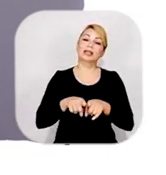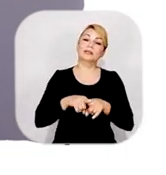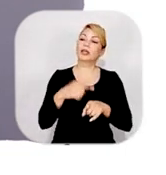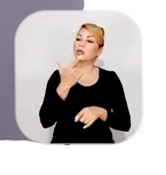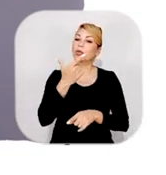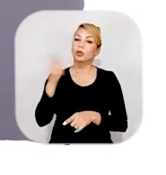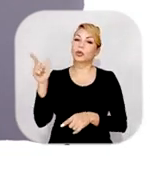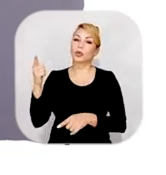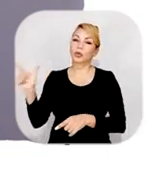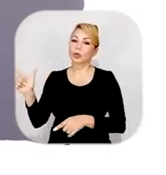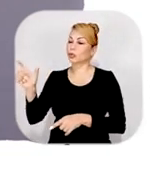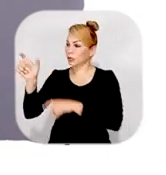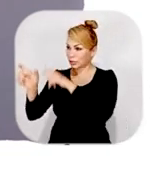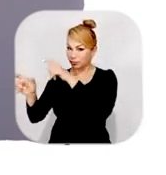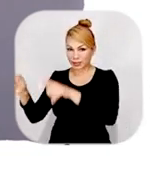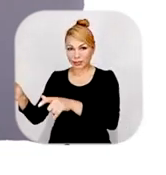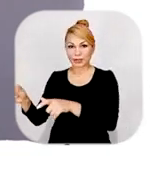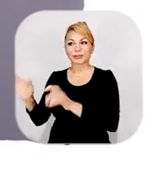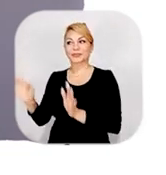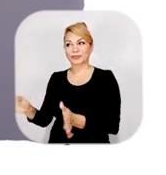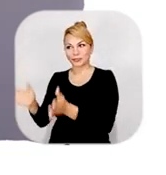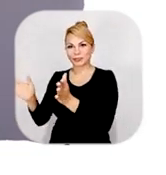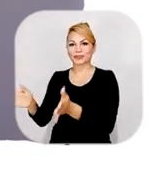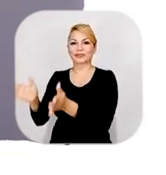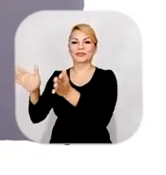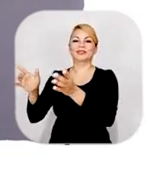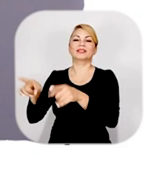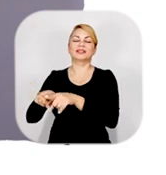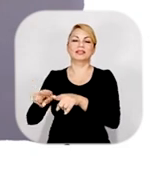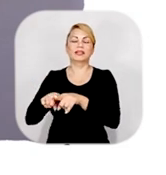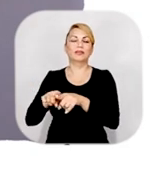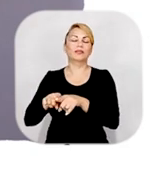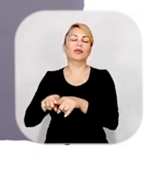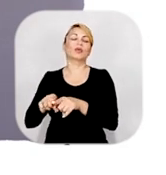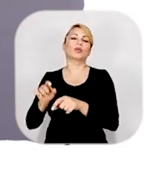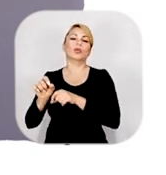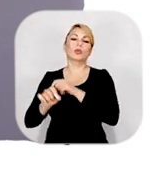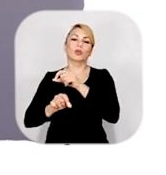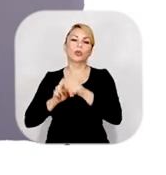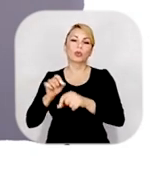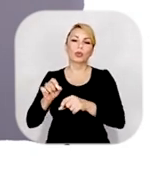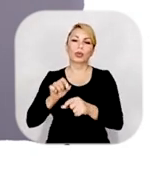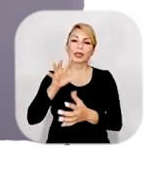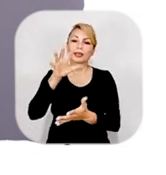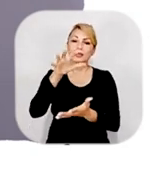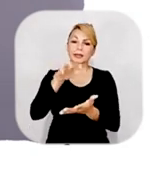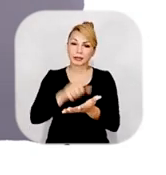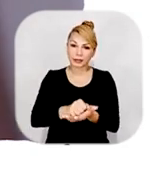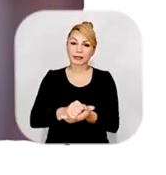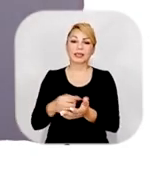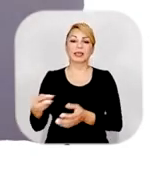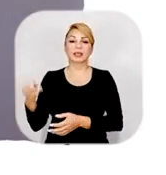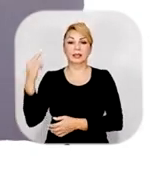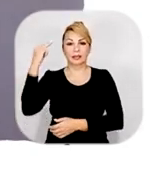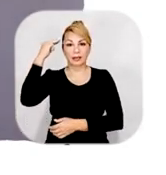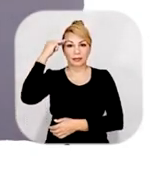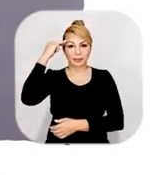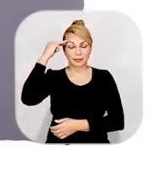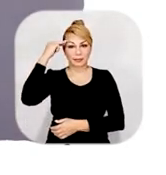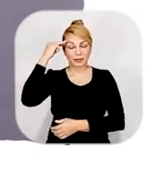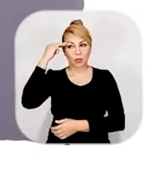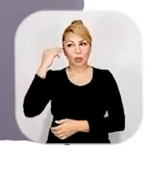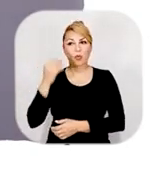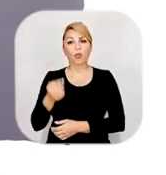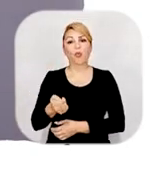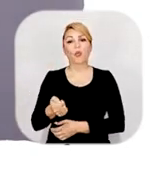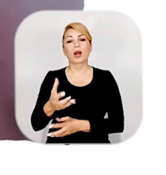outros realizadores, de tentar justamente materializar essa memória que tá indo